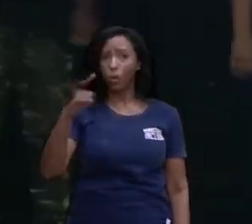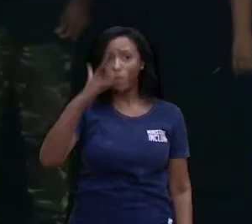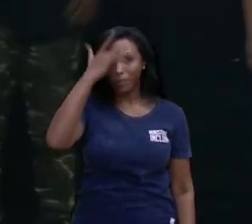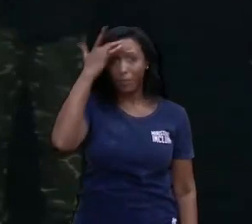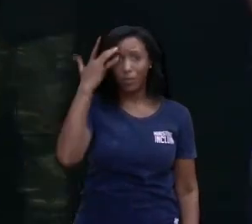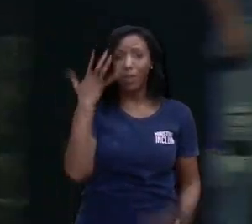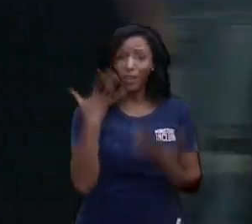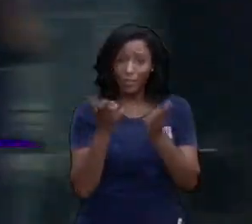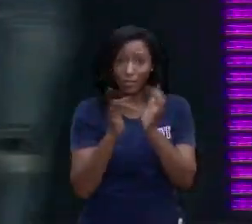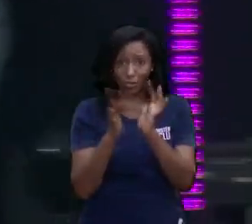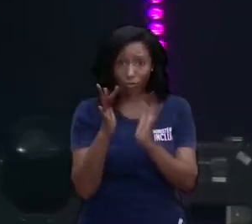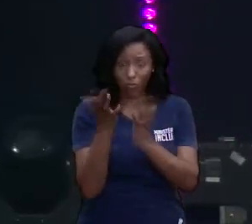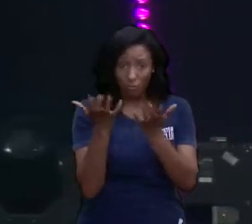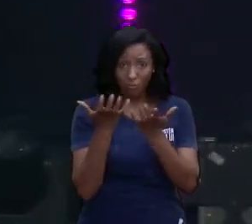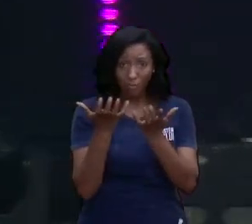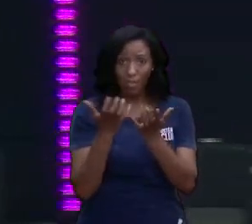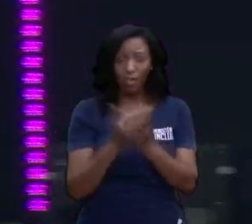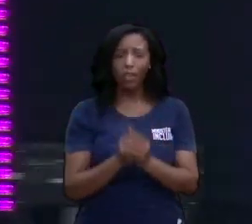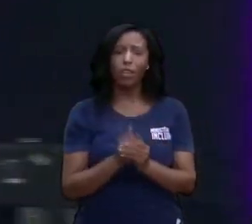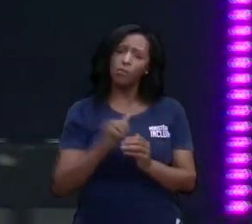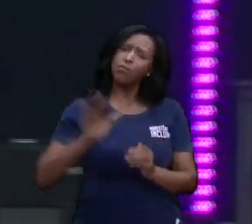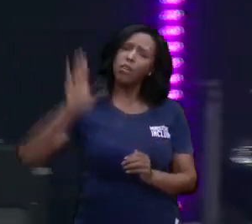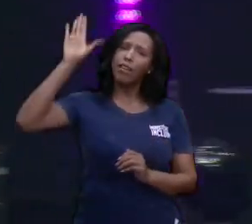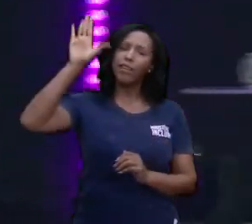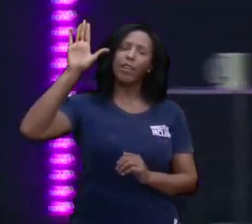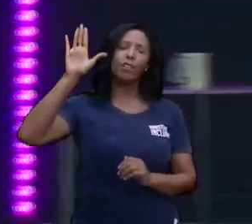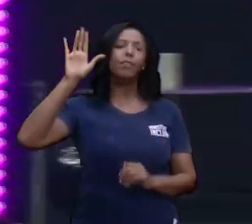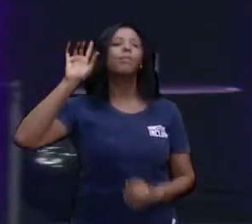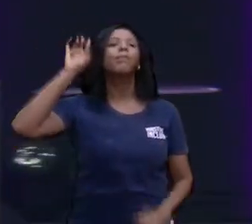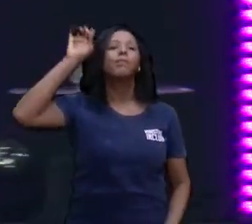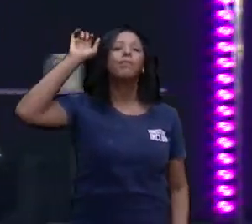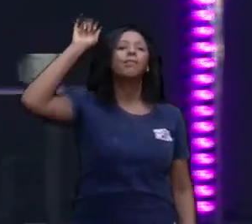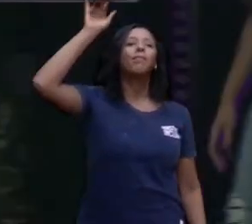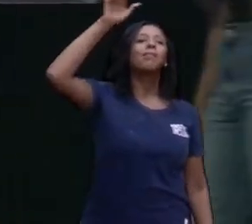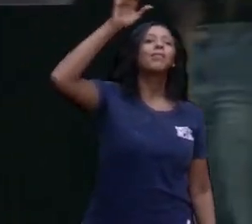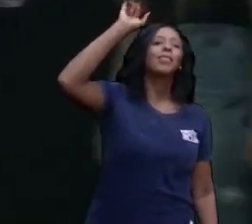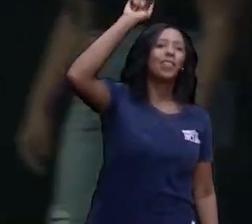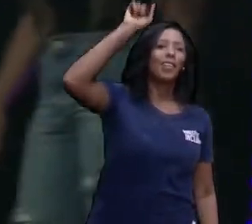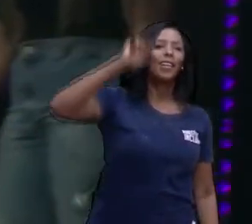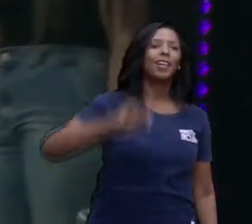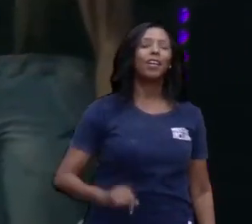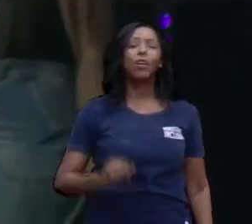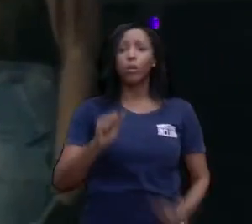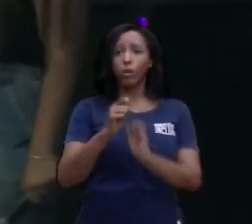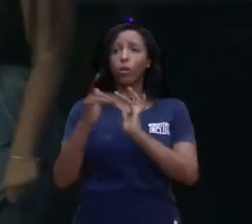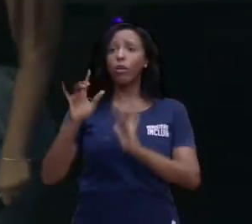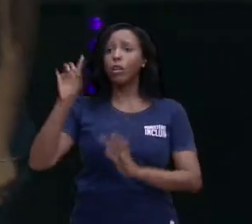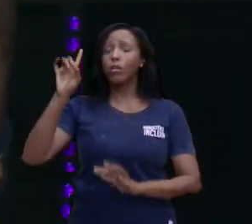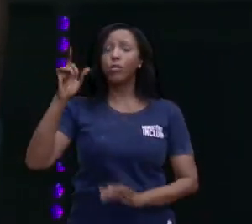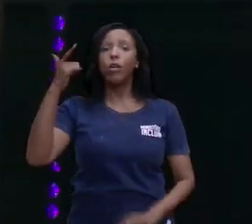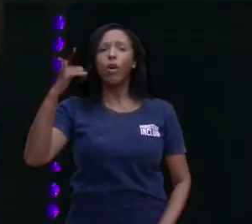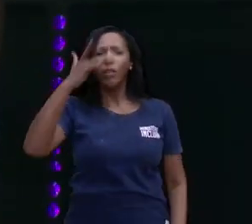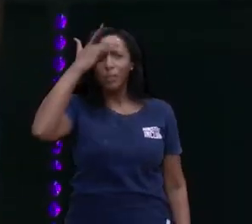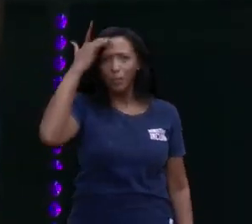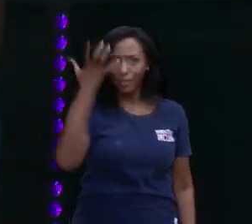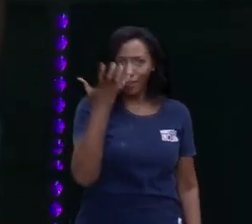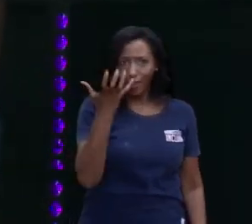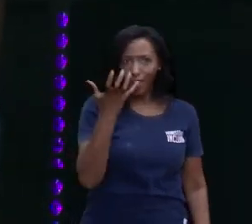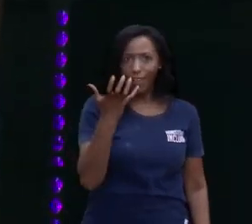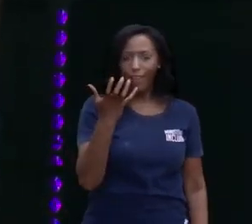levante bem outra sua mão você que não levantou sua mão ainda Deus abençoe atrás glória a Deus mais alguém dizendo eu quero uma Nova Vida em Cristo